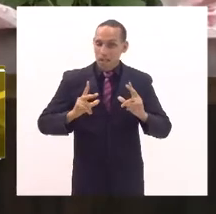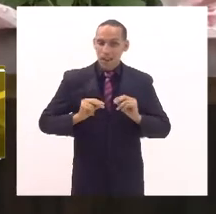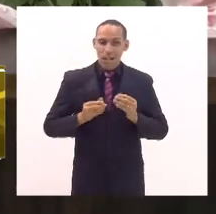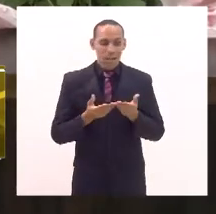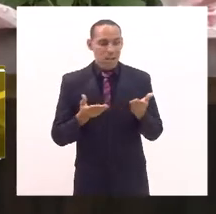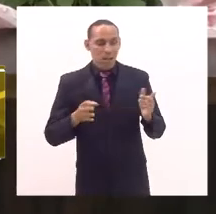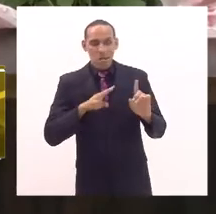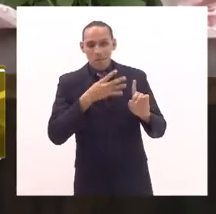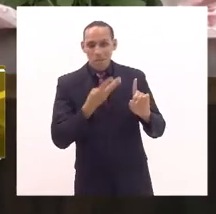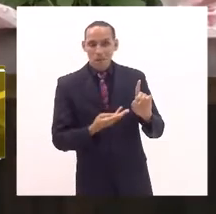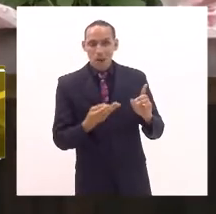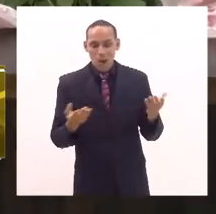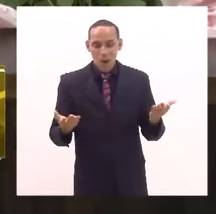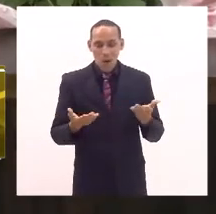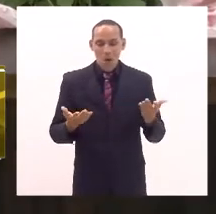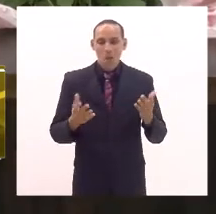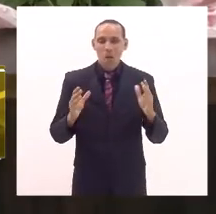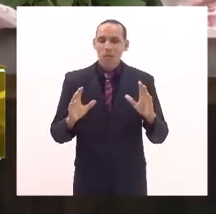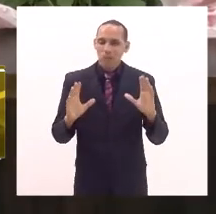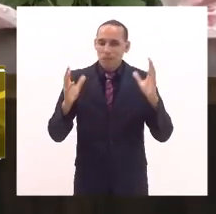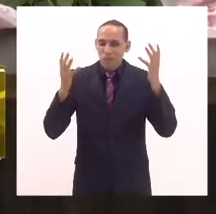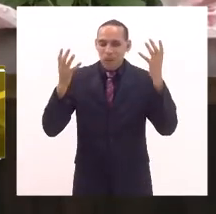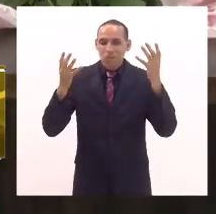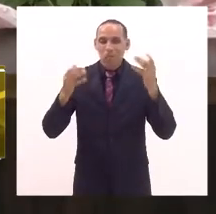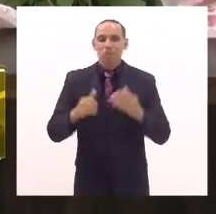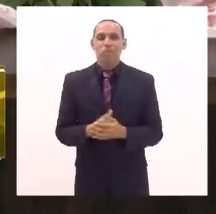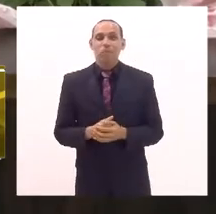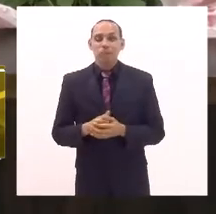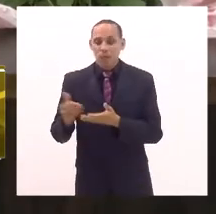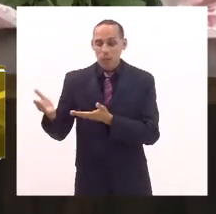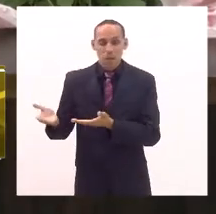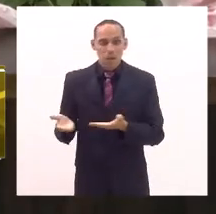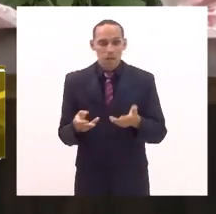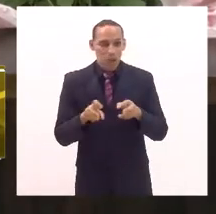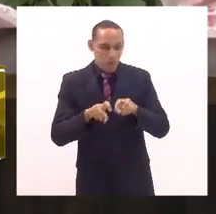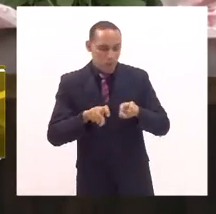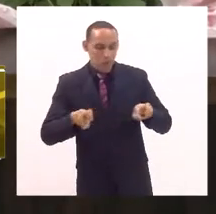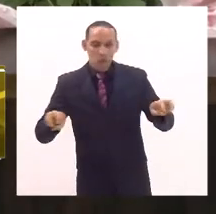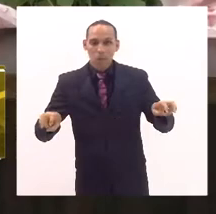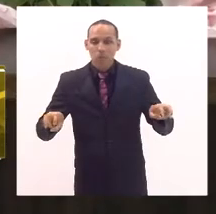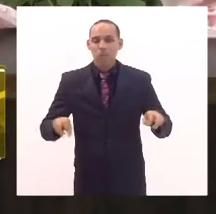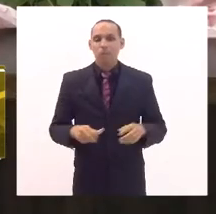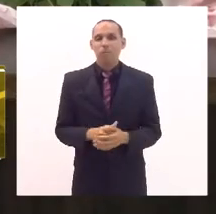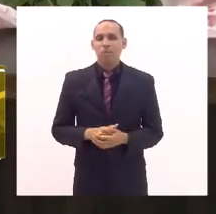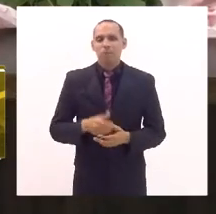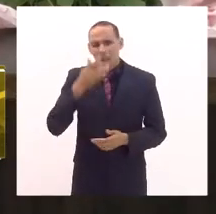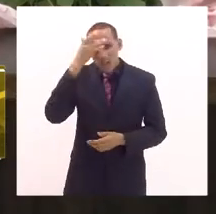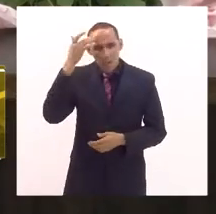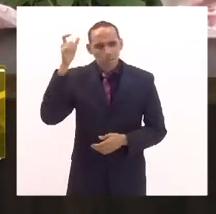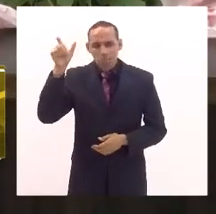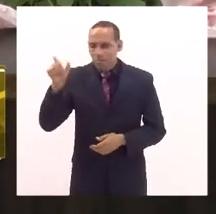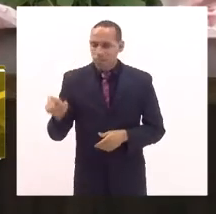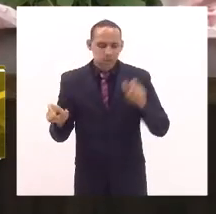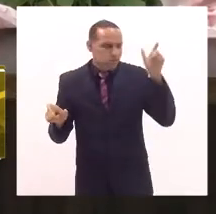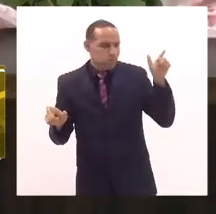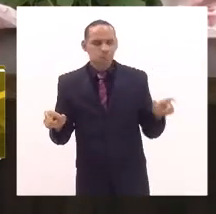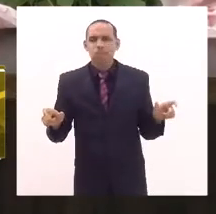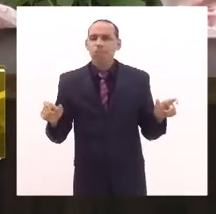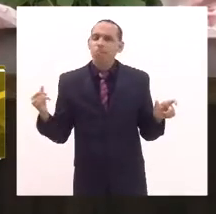na cerimônia de hoje. Convido para compor a mesa duas pessoas muito importantes na minha